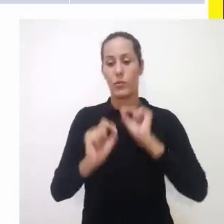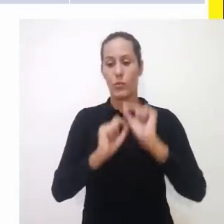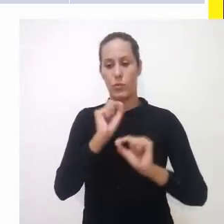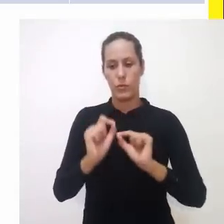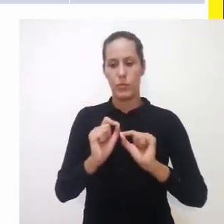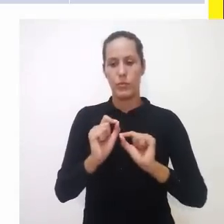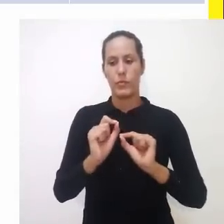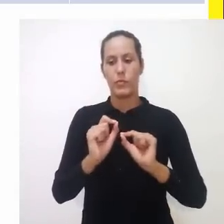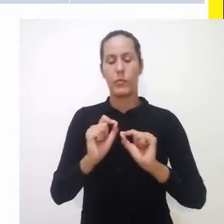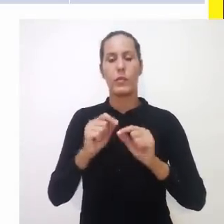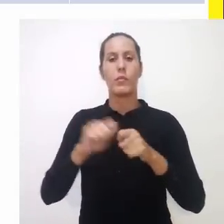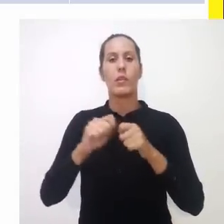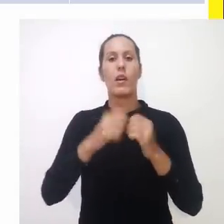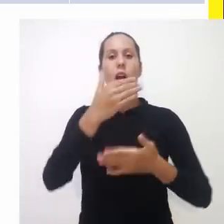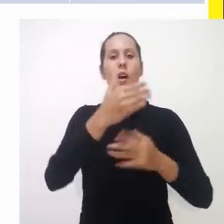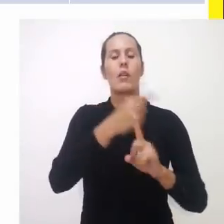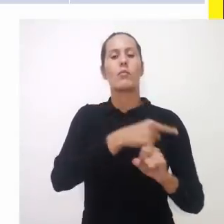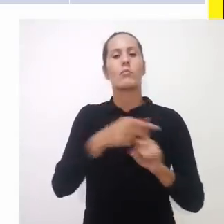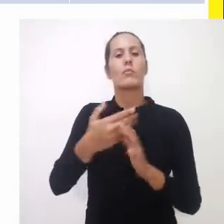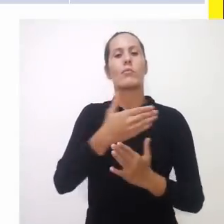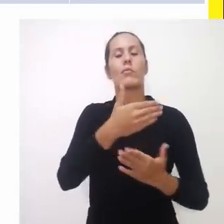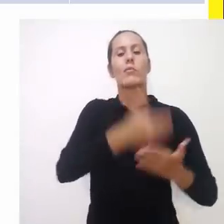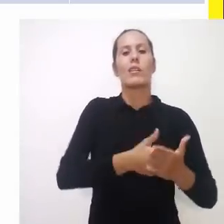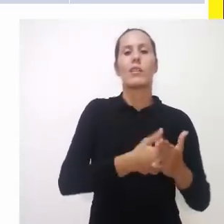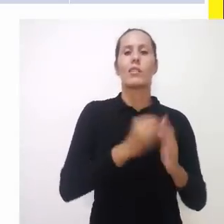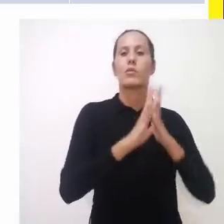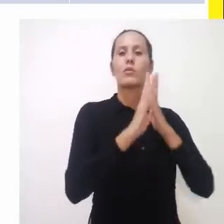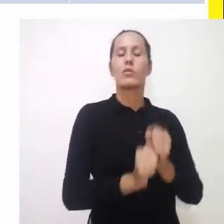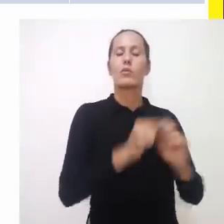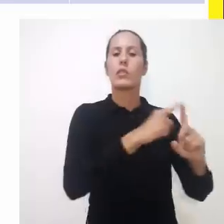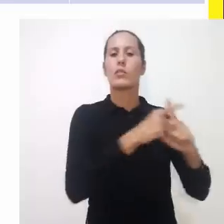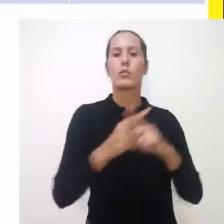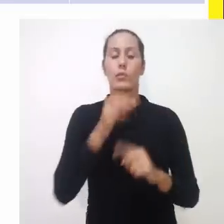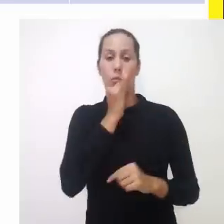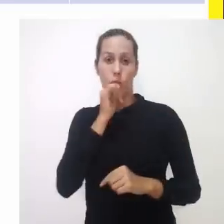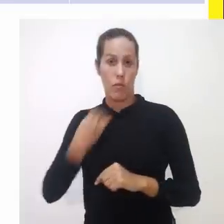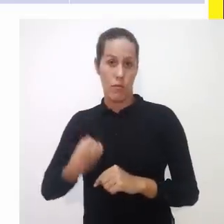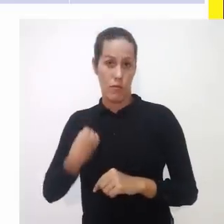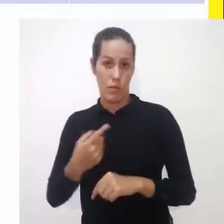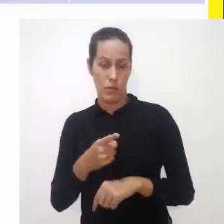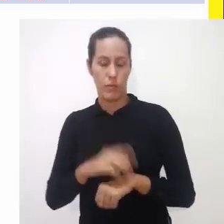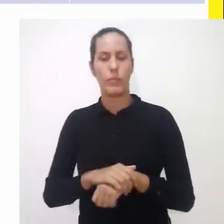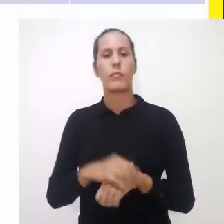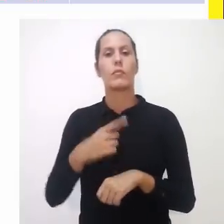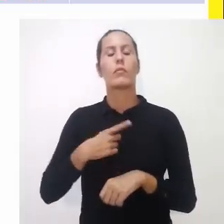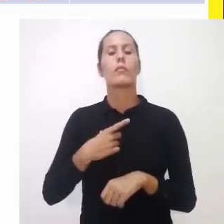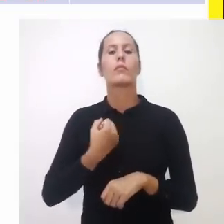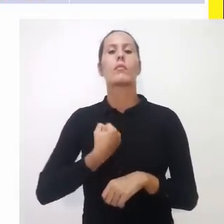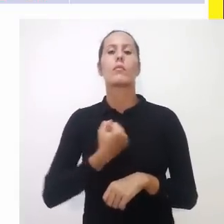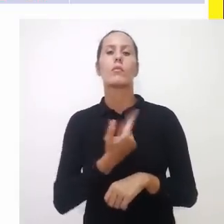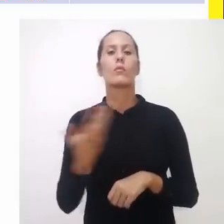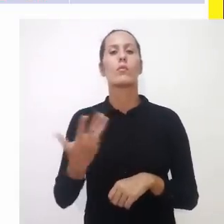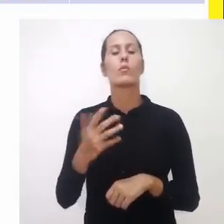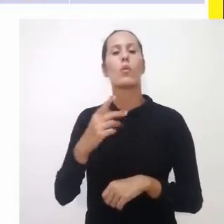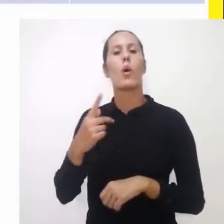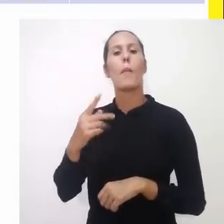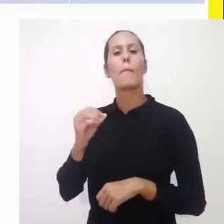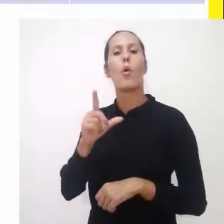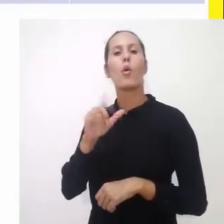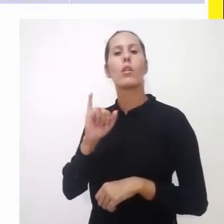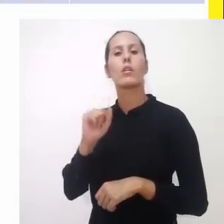vai pegar a metade do resultado da multiplicação. Então aí, nesse exemplo, temos o número de diagonais de um polígono.